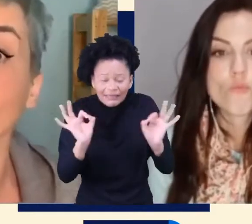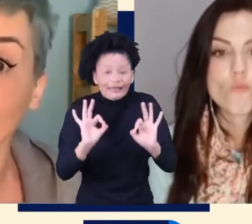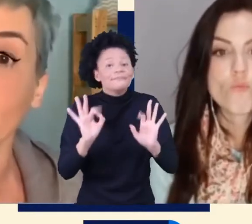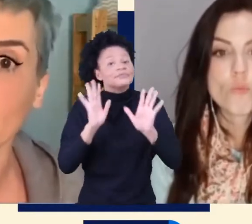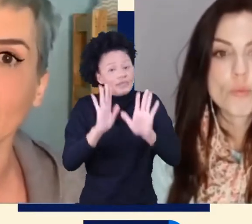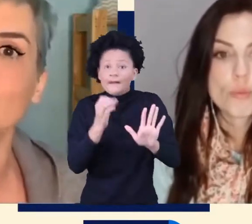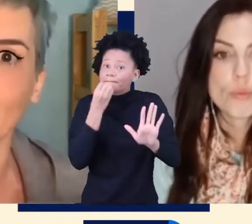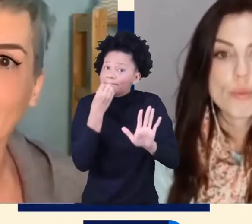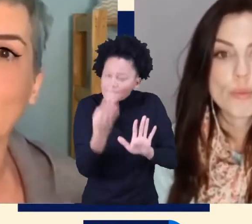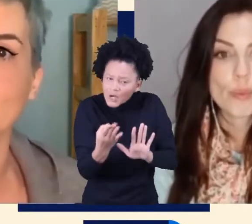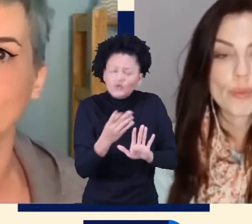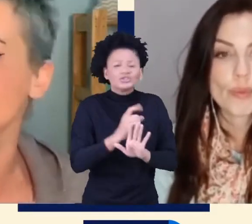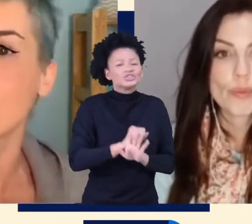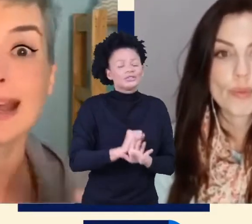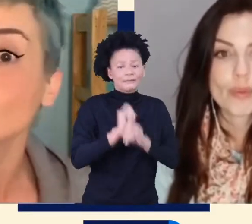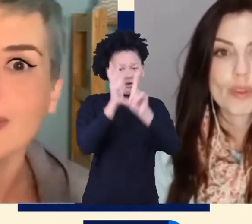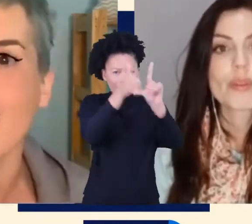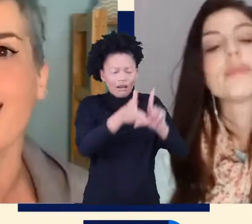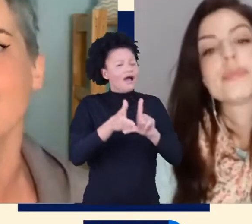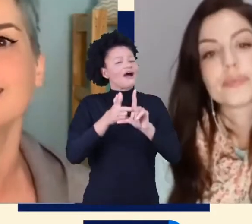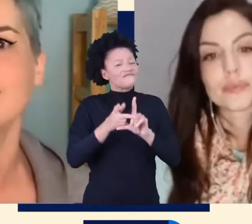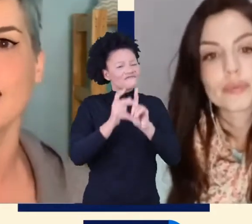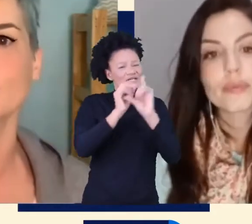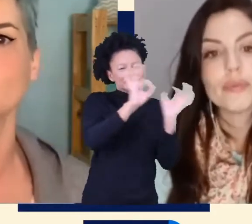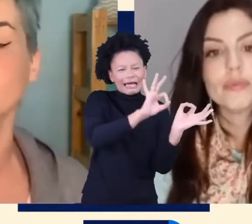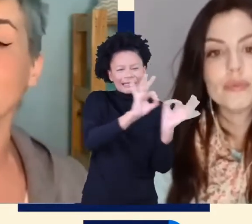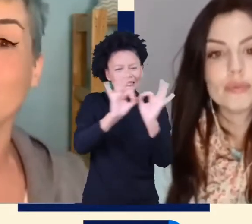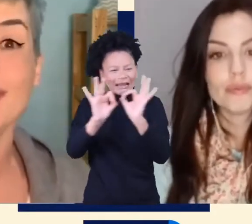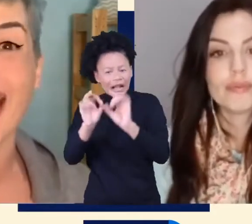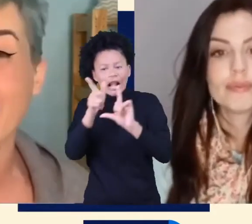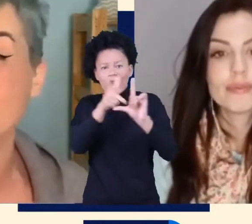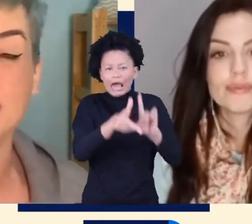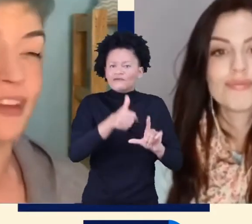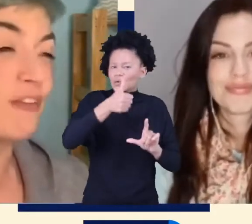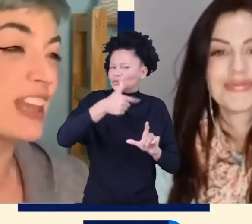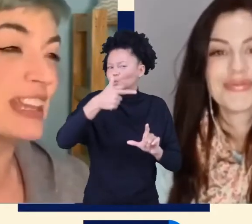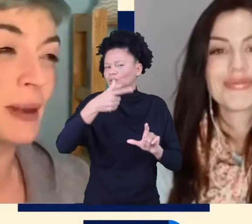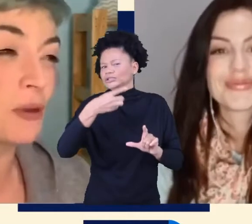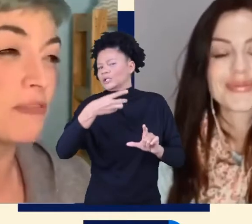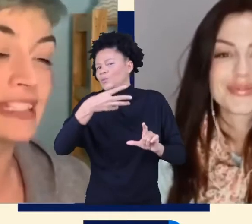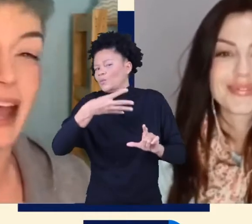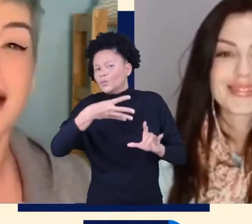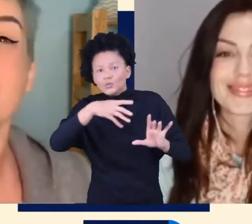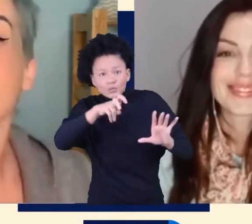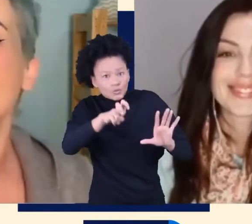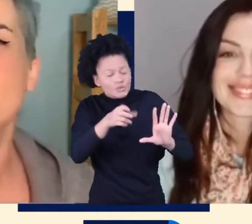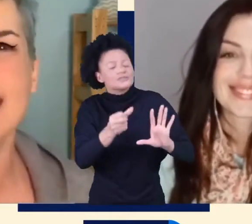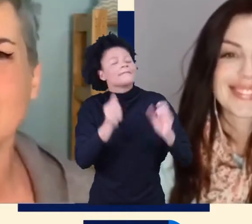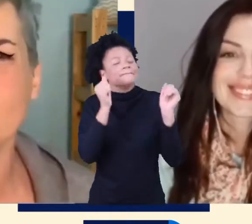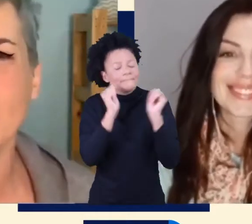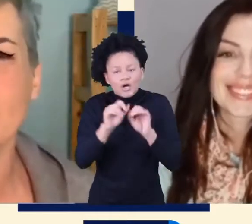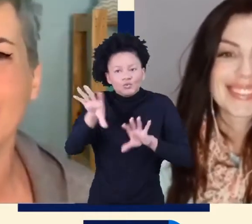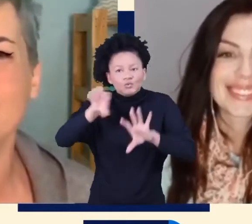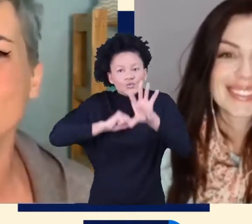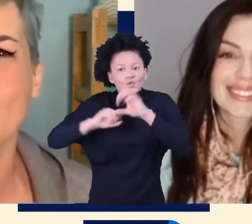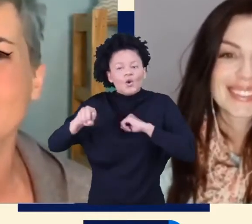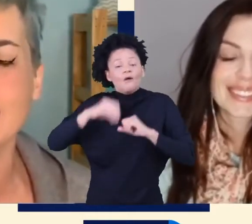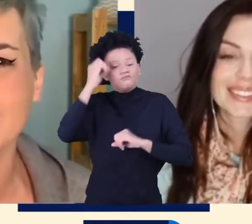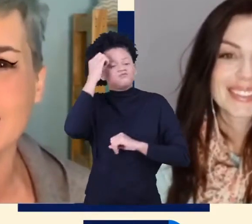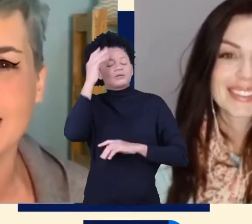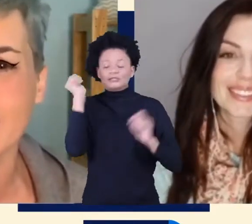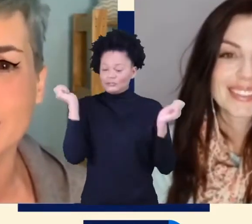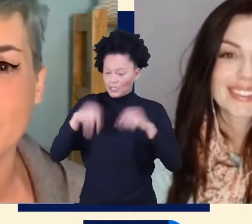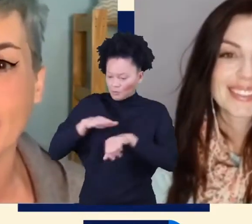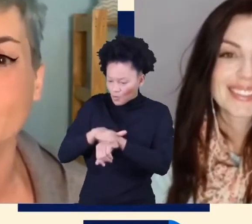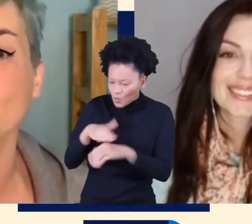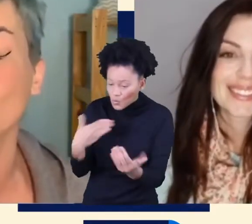muito bem. Então, realmente, é legal depois de maratonar esse assunto, porque aí você vai ficar expert, vai ver que dá para conversar bem tranquilamente com as